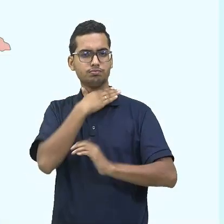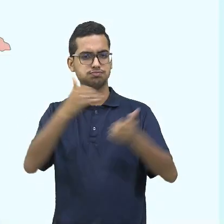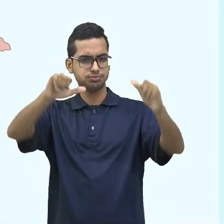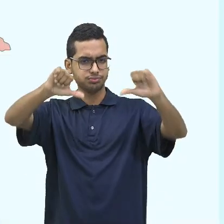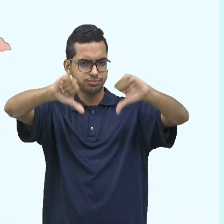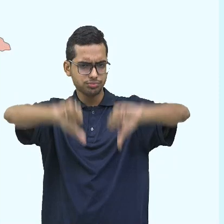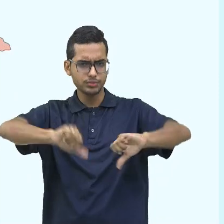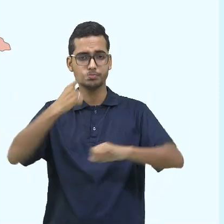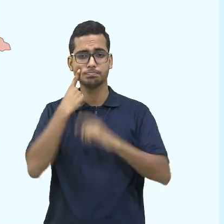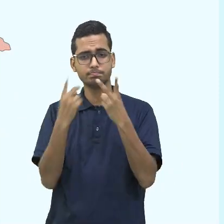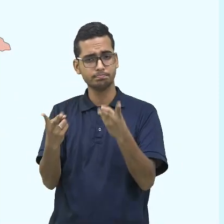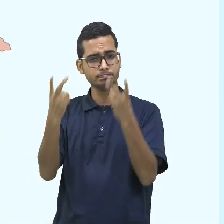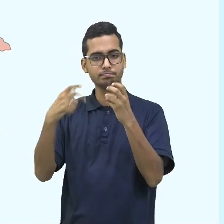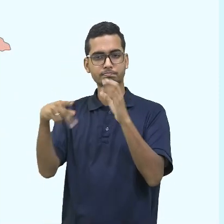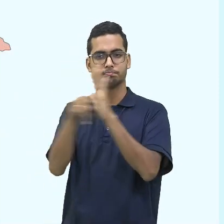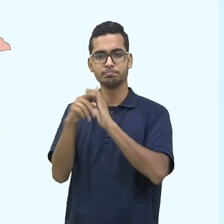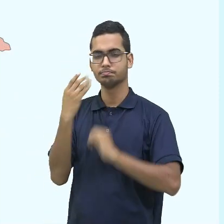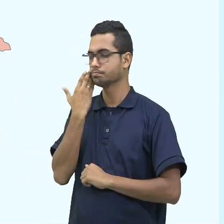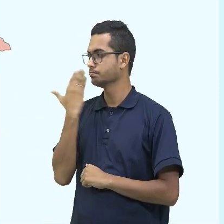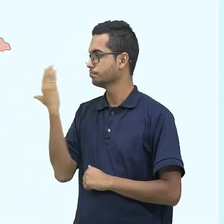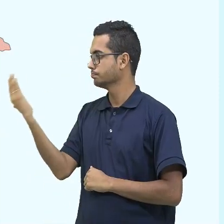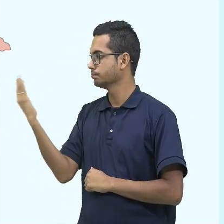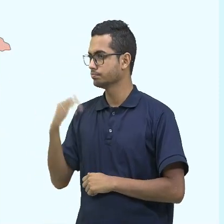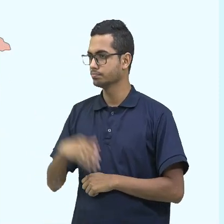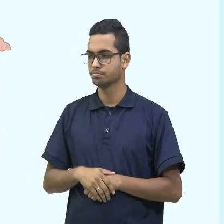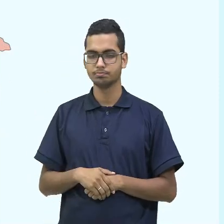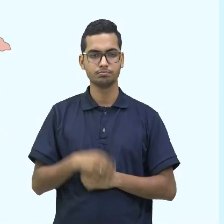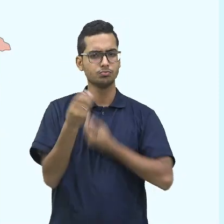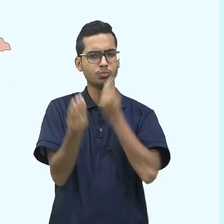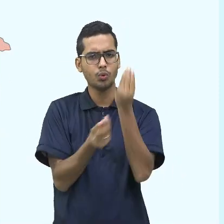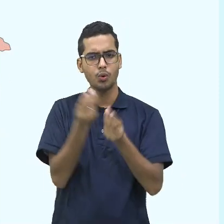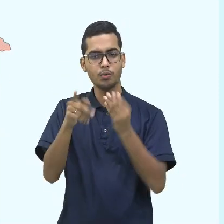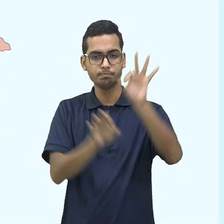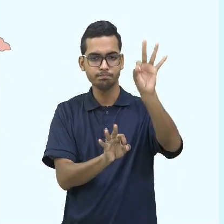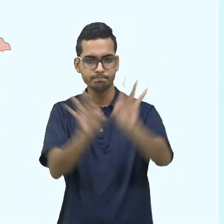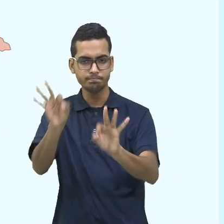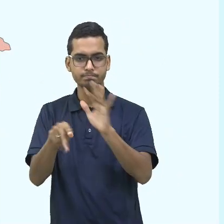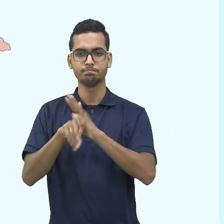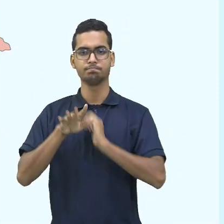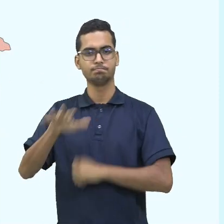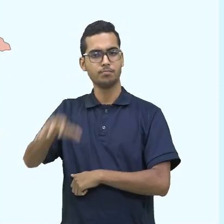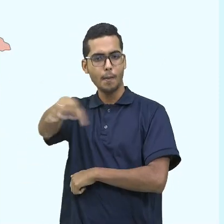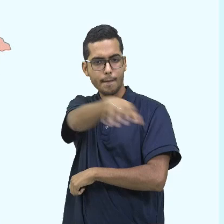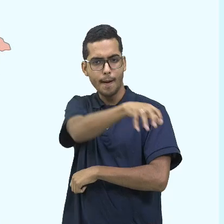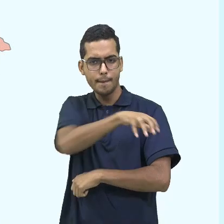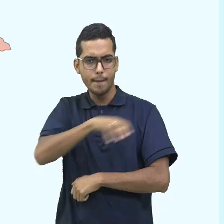mapa, a divisão principalmente